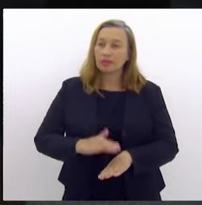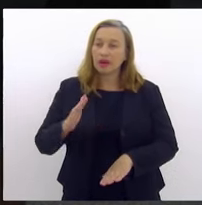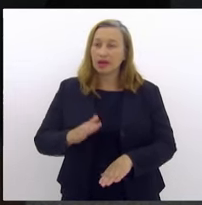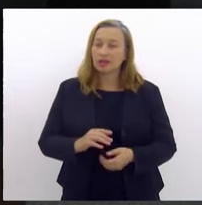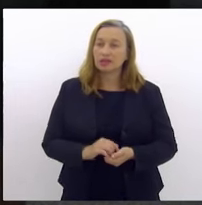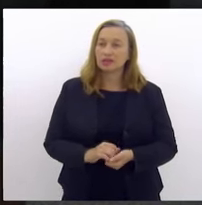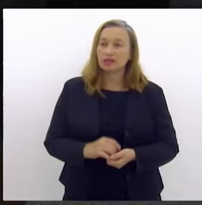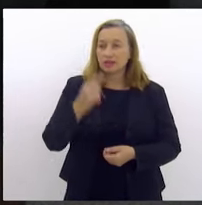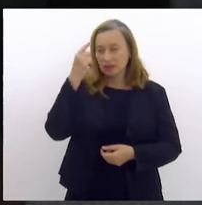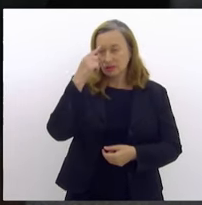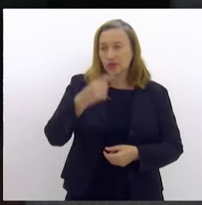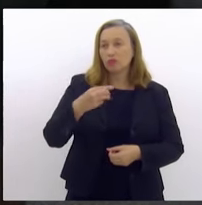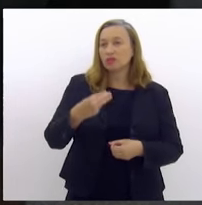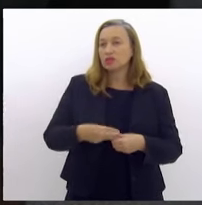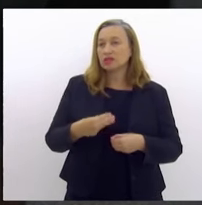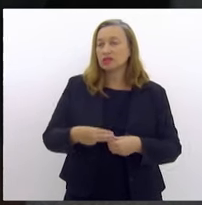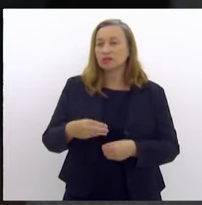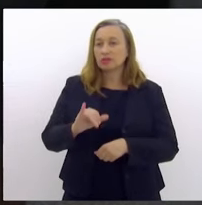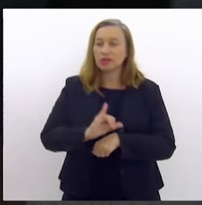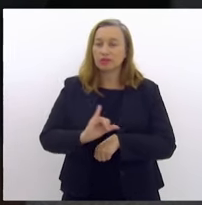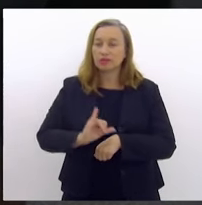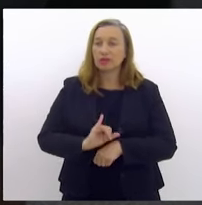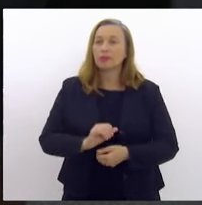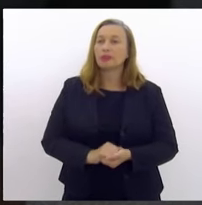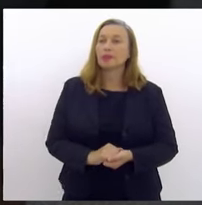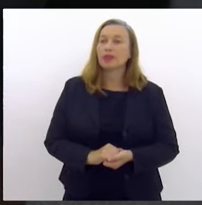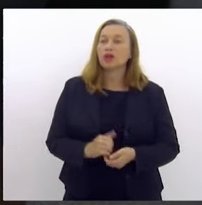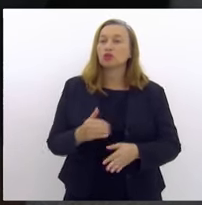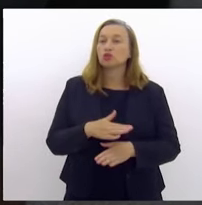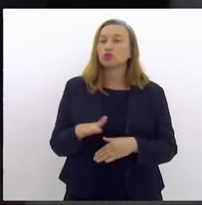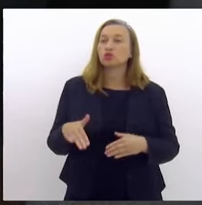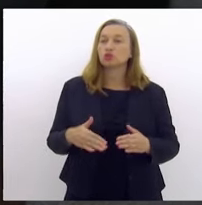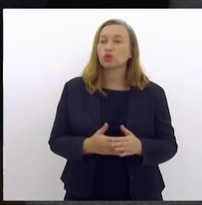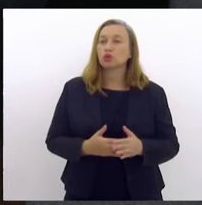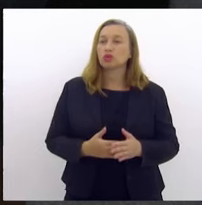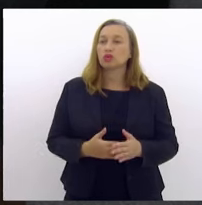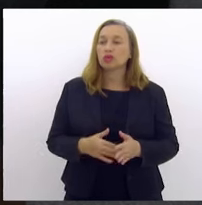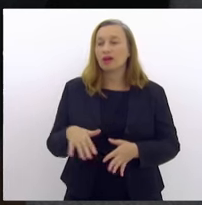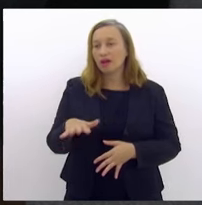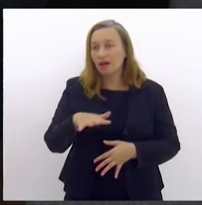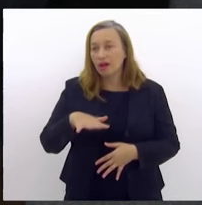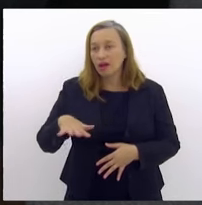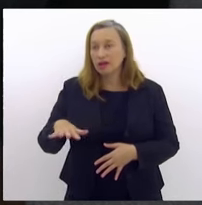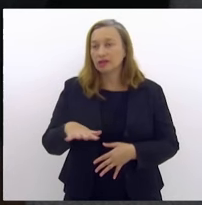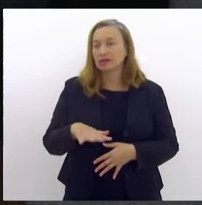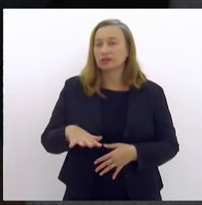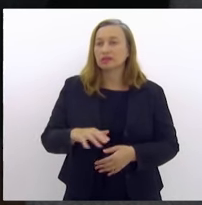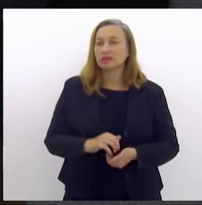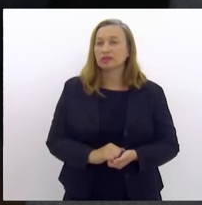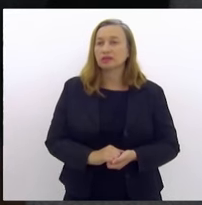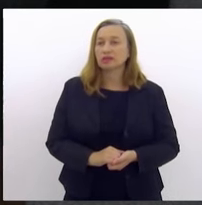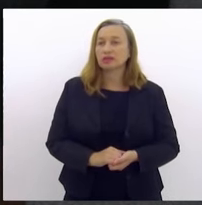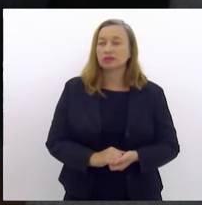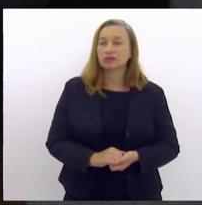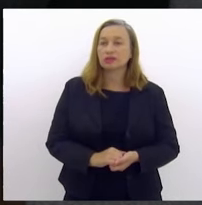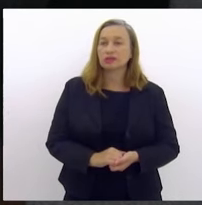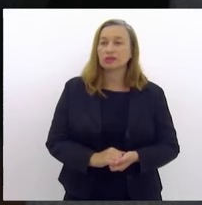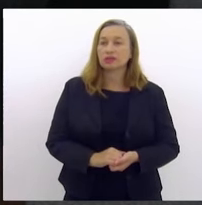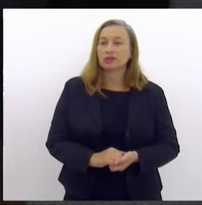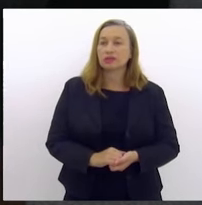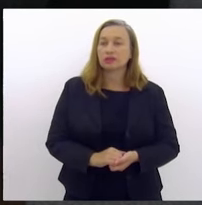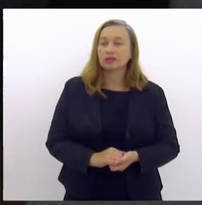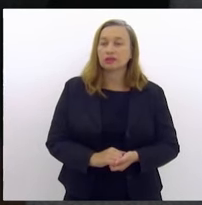ao município da capital todas aquelas áreas que eram